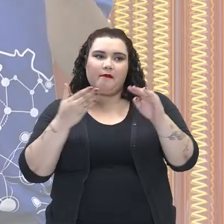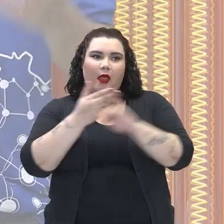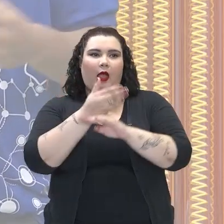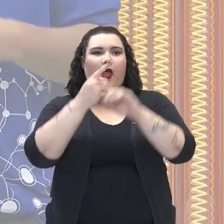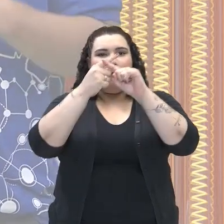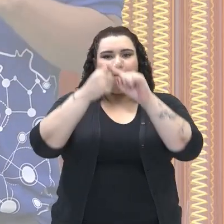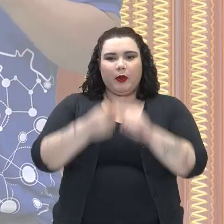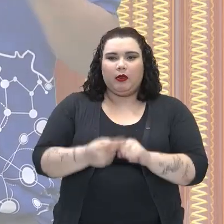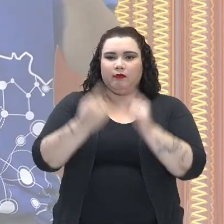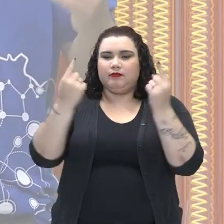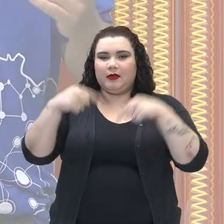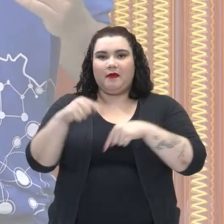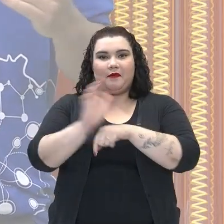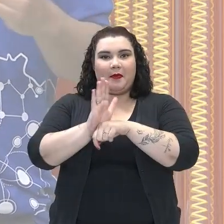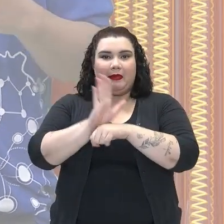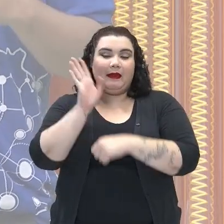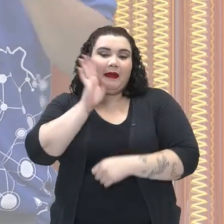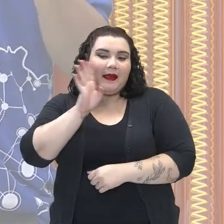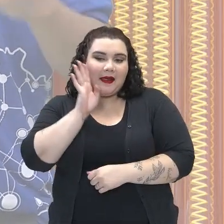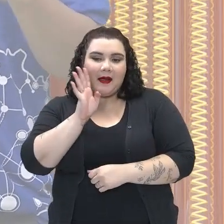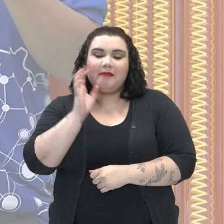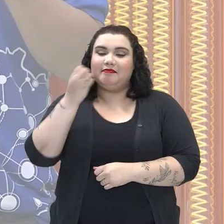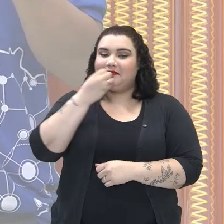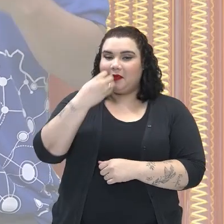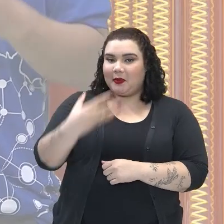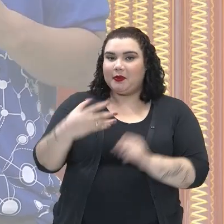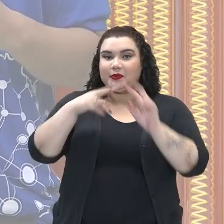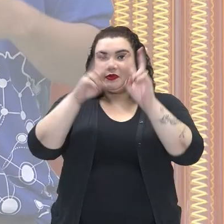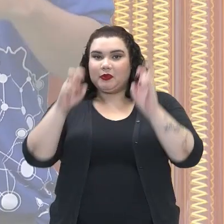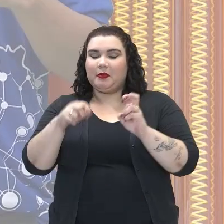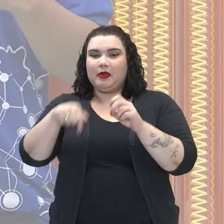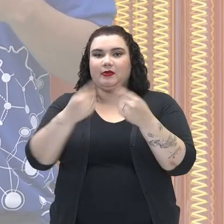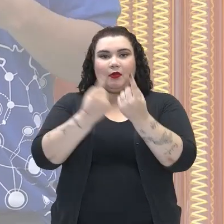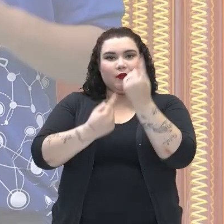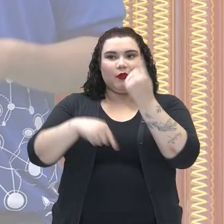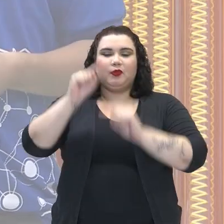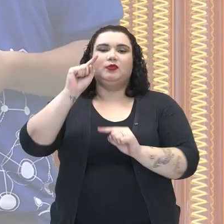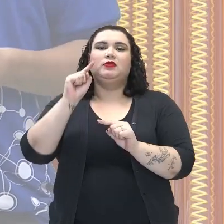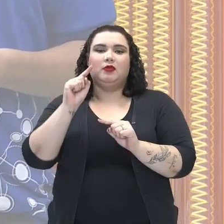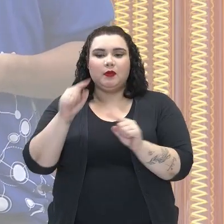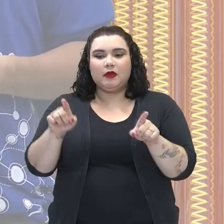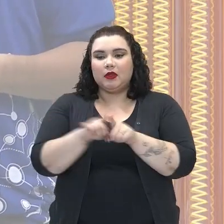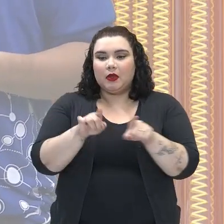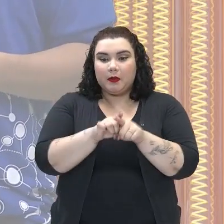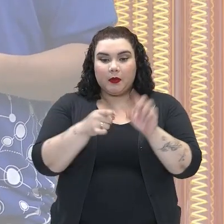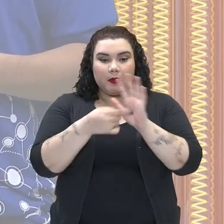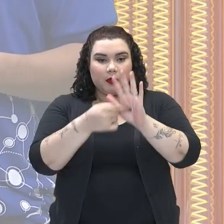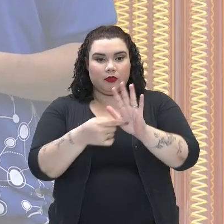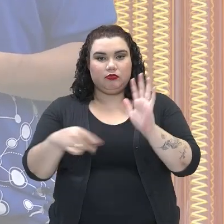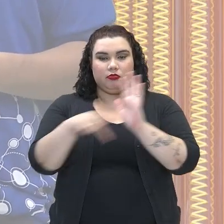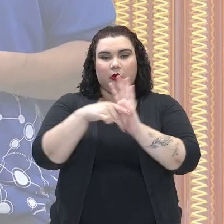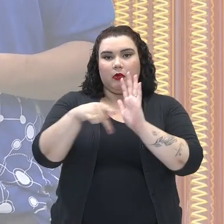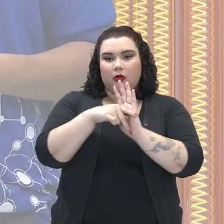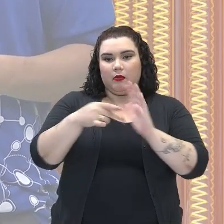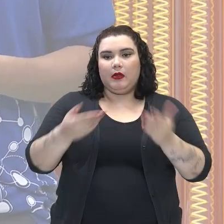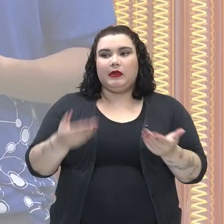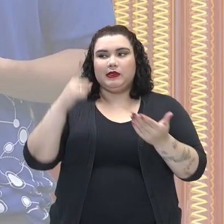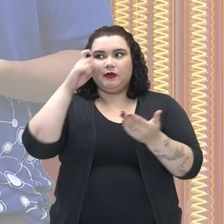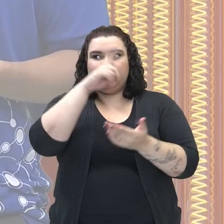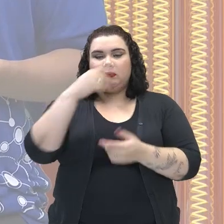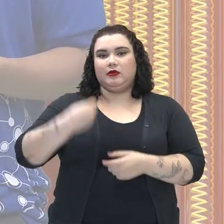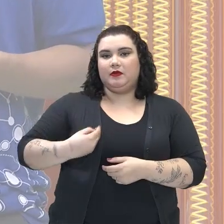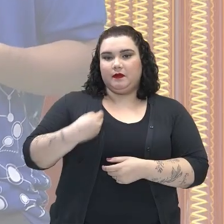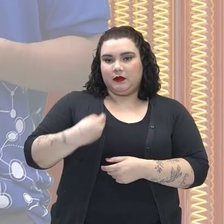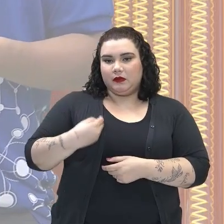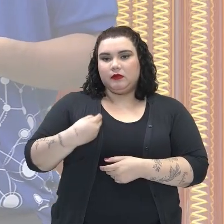indo desenvolver. Então é um filme muito bacana sobre essa evolução ali e que mostra também uma realidade muito complicada também, né,